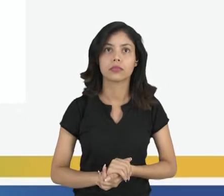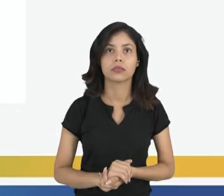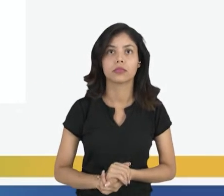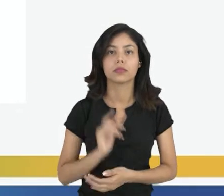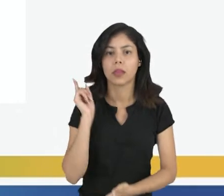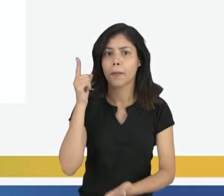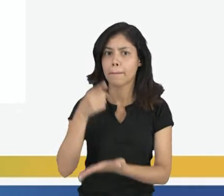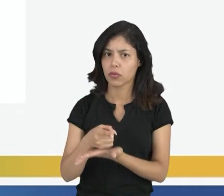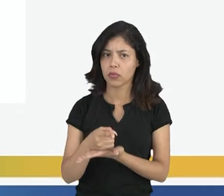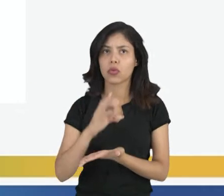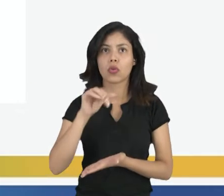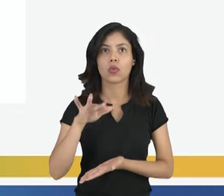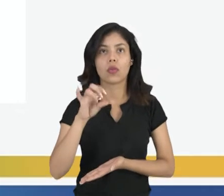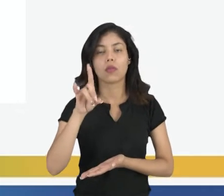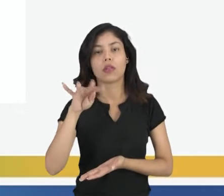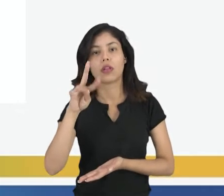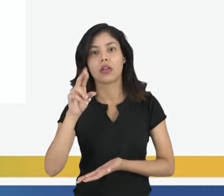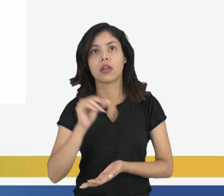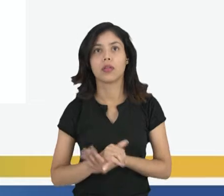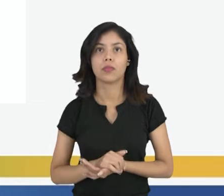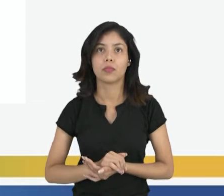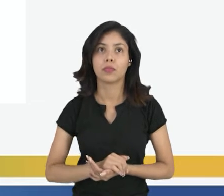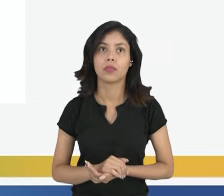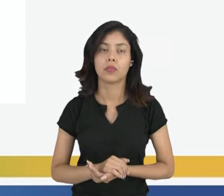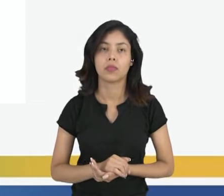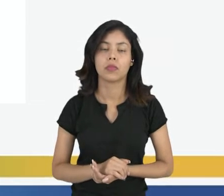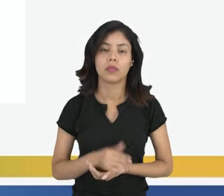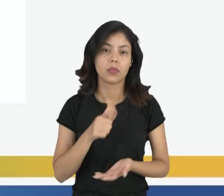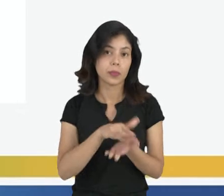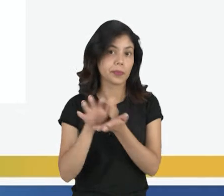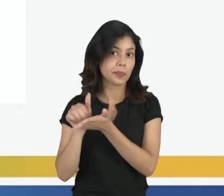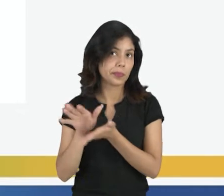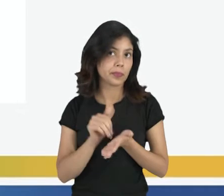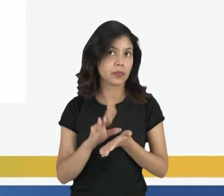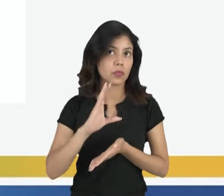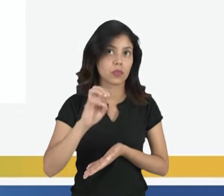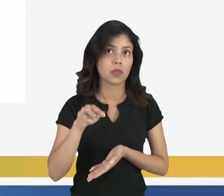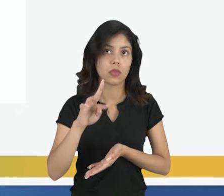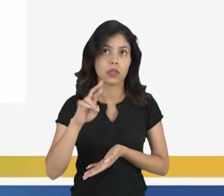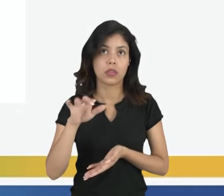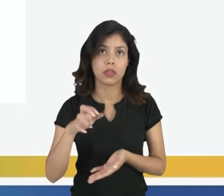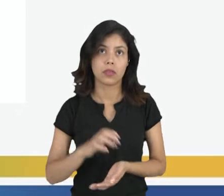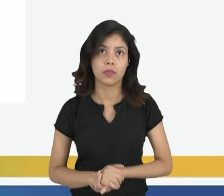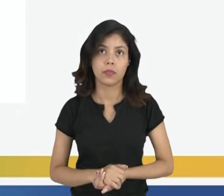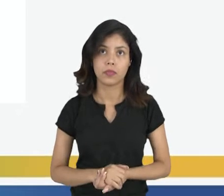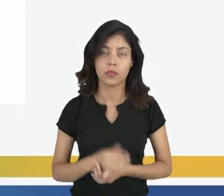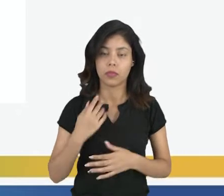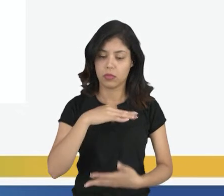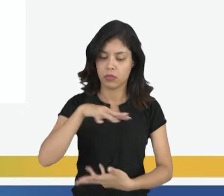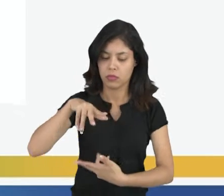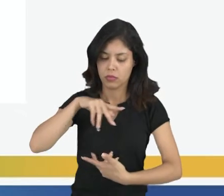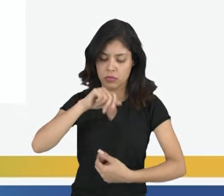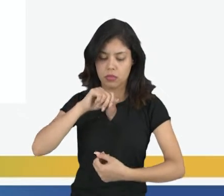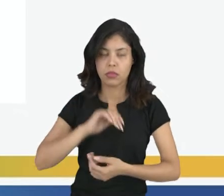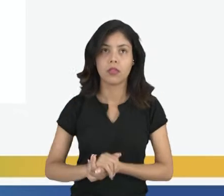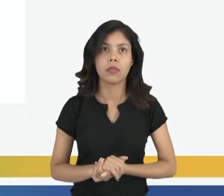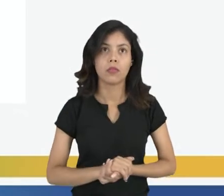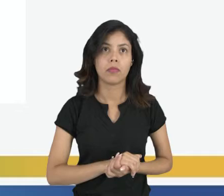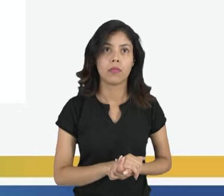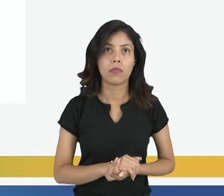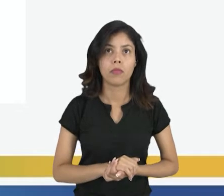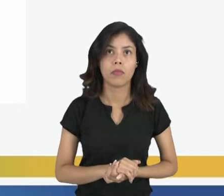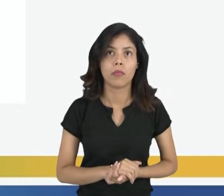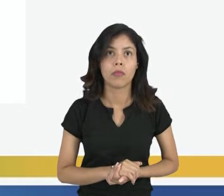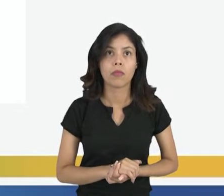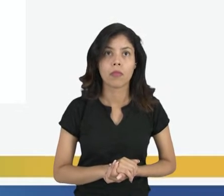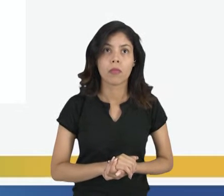dessa ameaça comunista, né, e de varrer o comunismo também, né, do planeta. O Comintern,